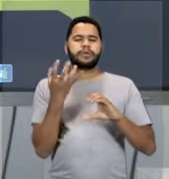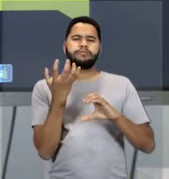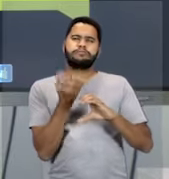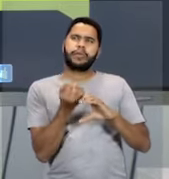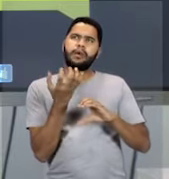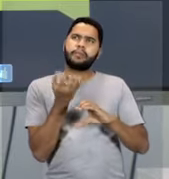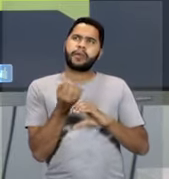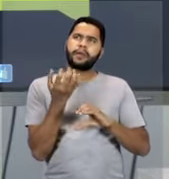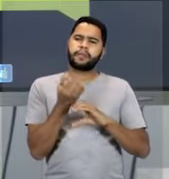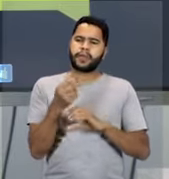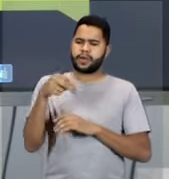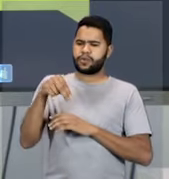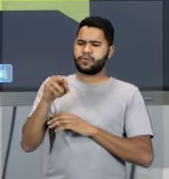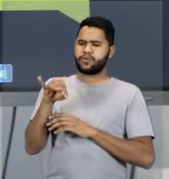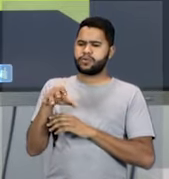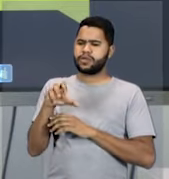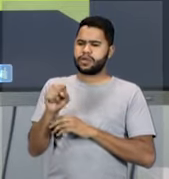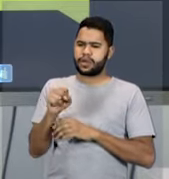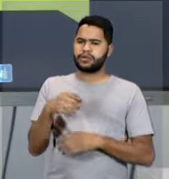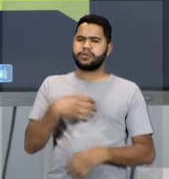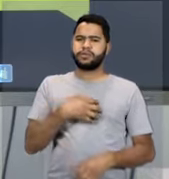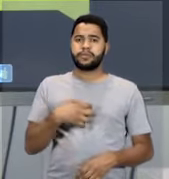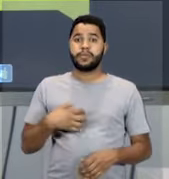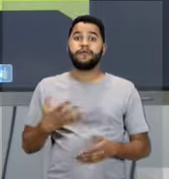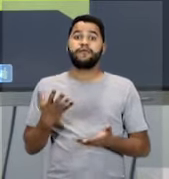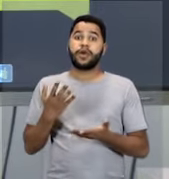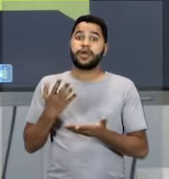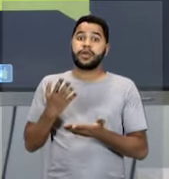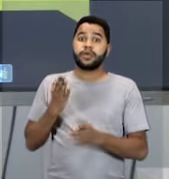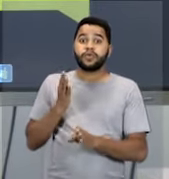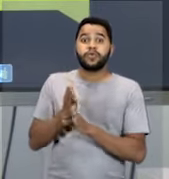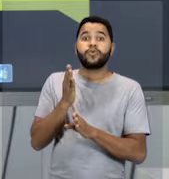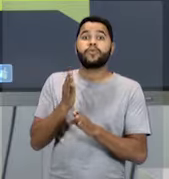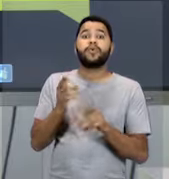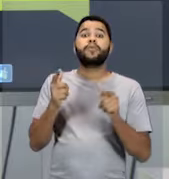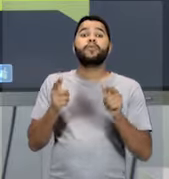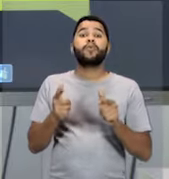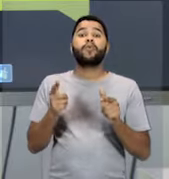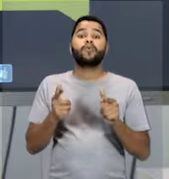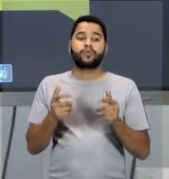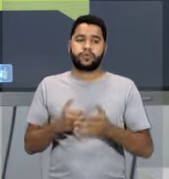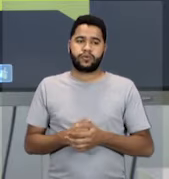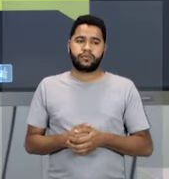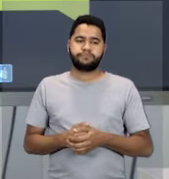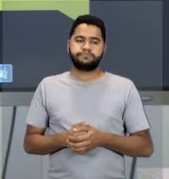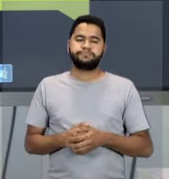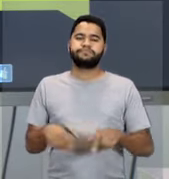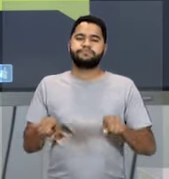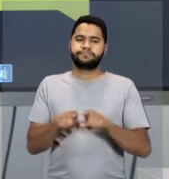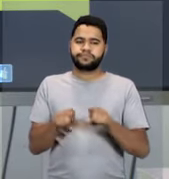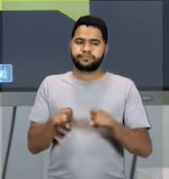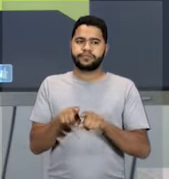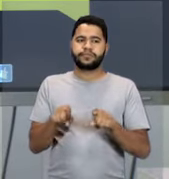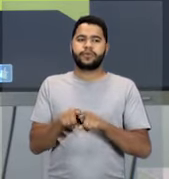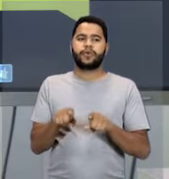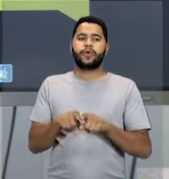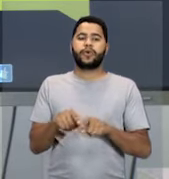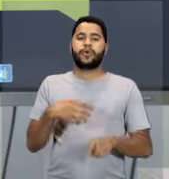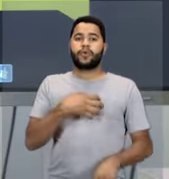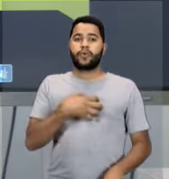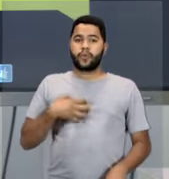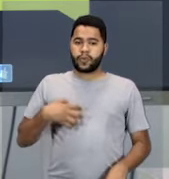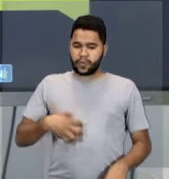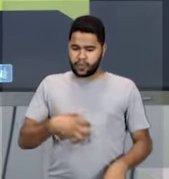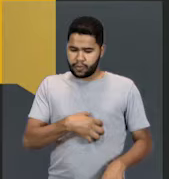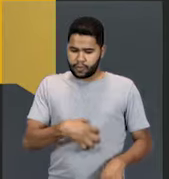absorvendo os nutrientes? Então, nós vamos descobrir nas próximas aulas para onde é que eles vão. Nós também vimos que os órgãos se agrupam